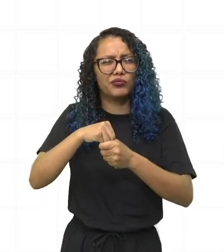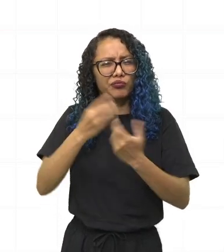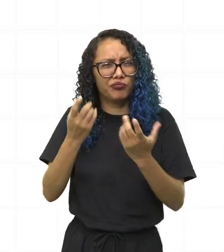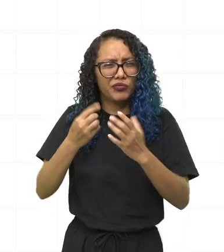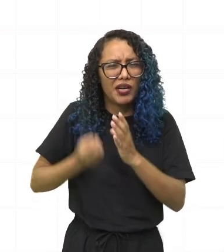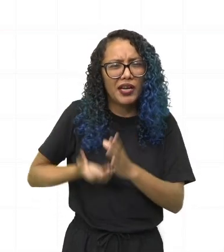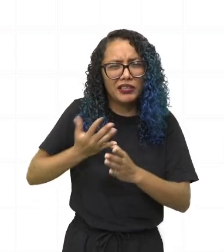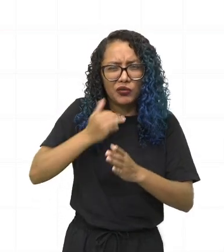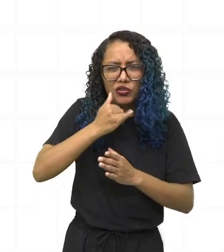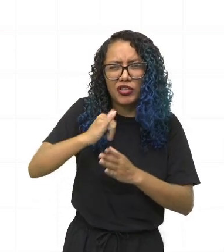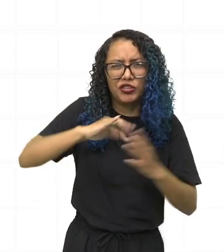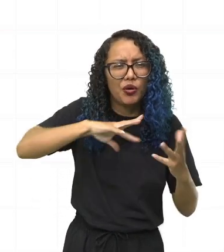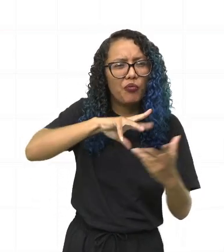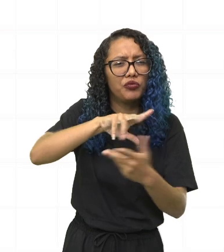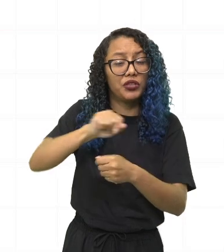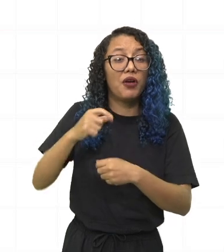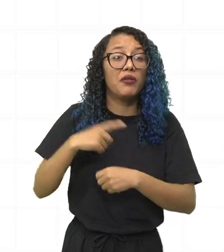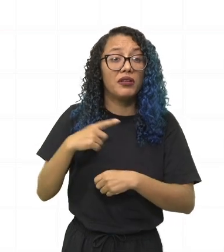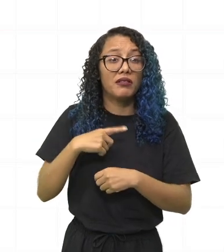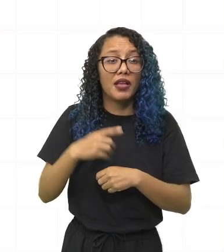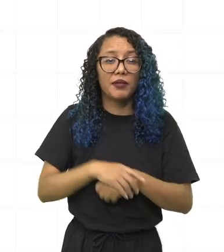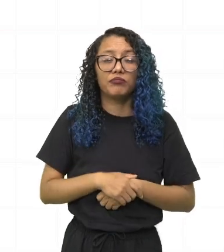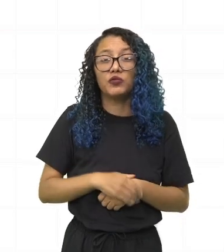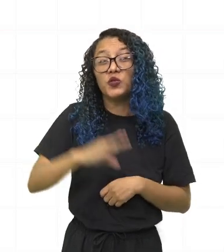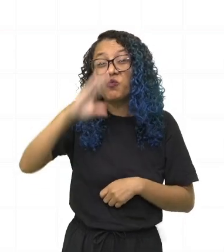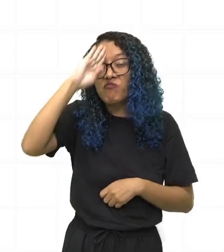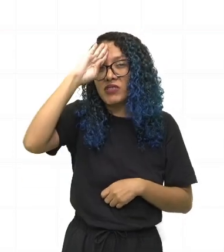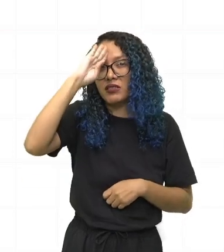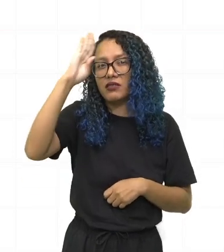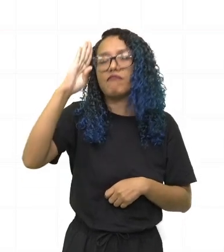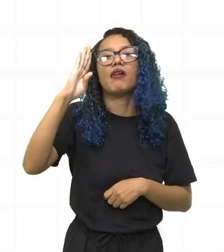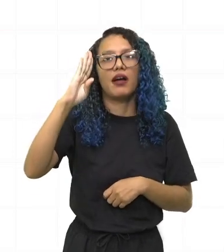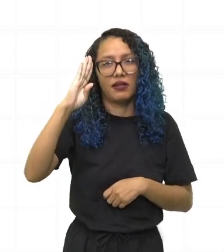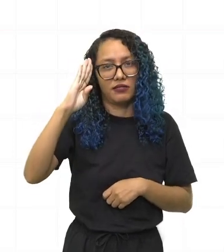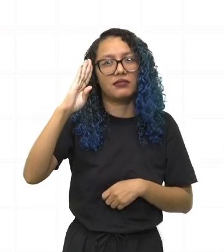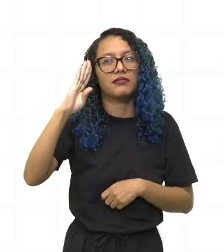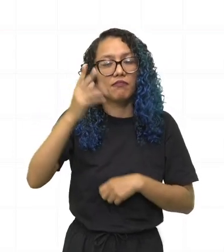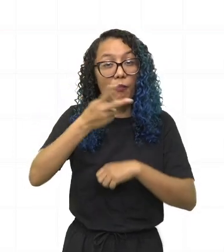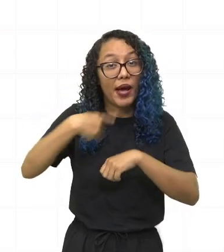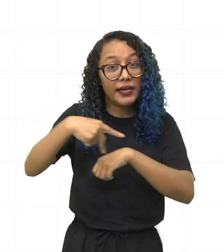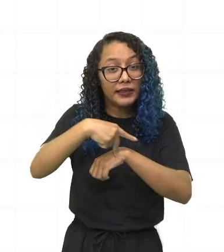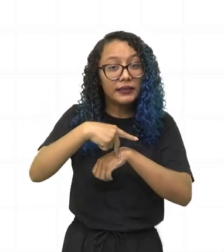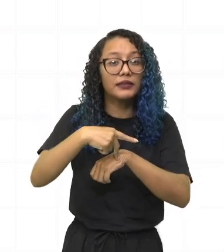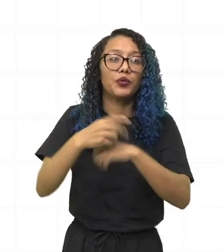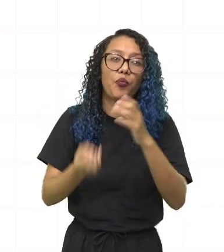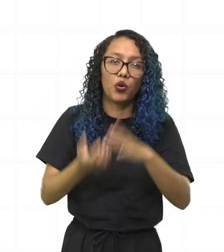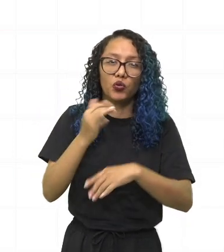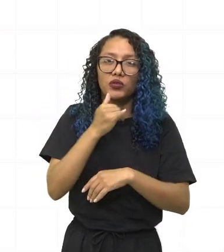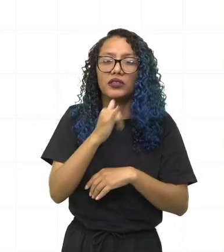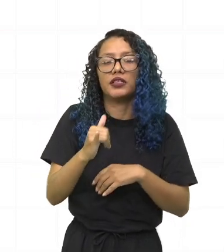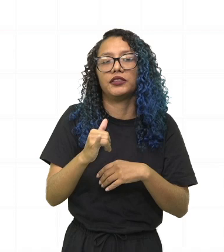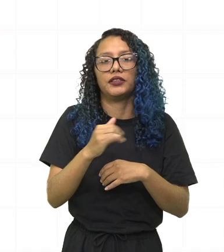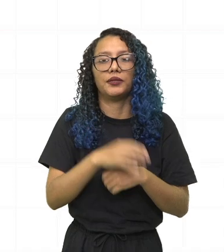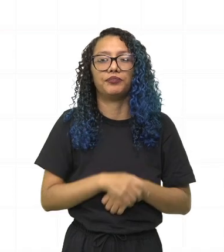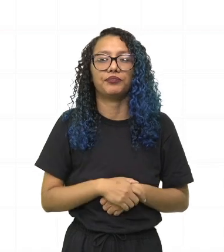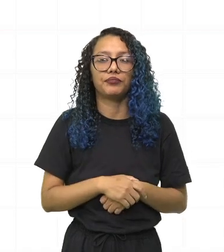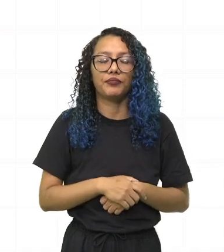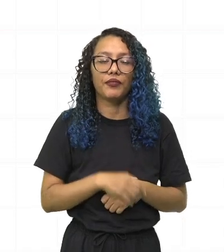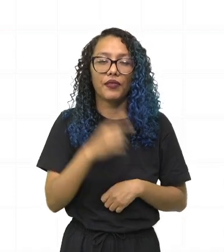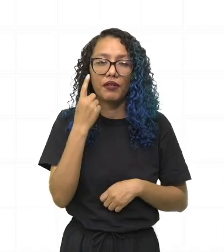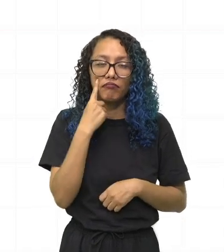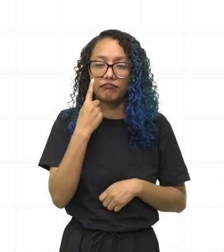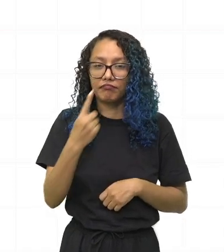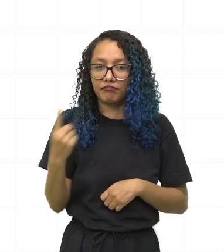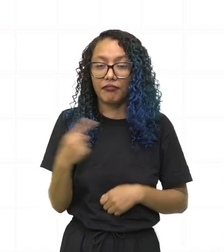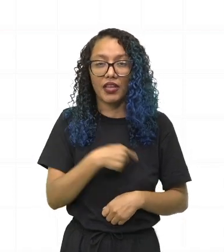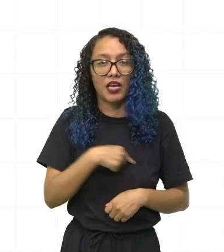ter os maiores produtores, né, de energia hidrelétrica, que nós temos aí em destaque, né,